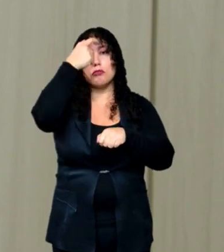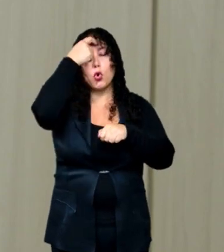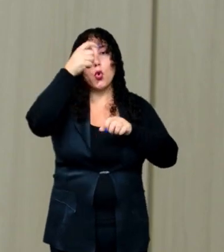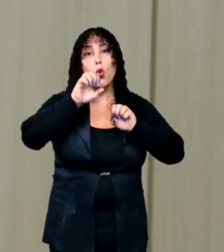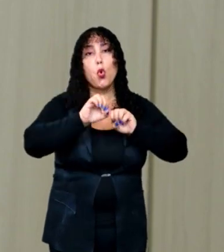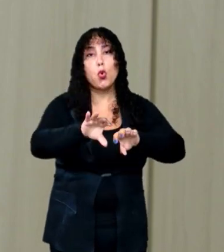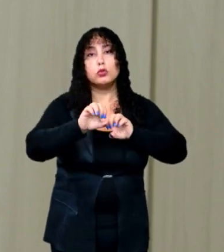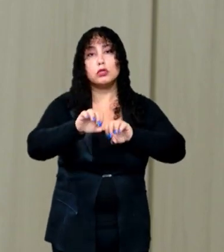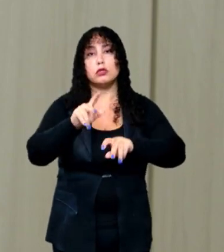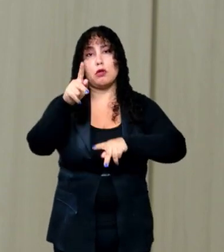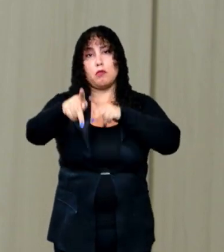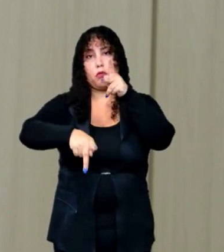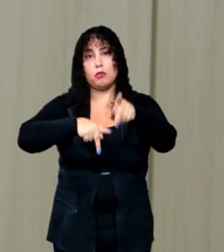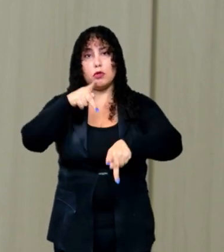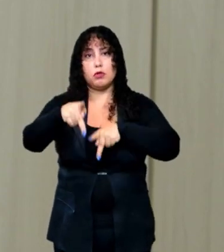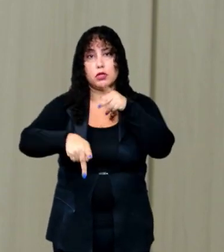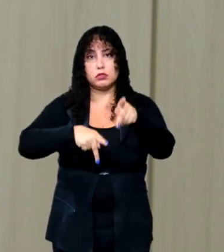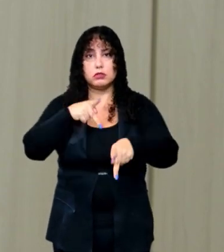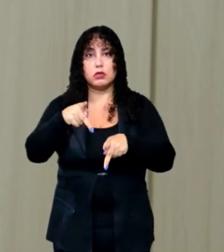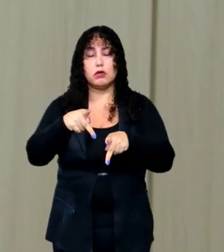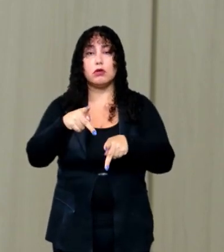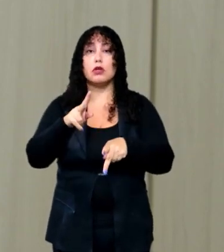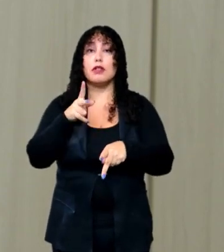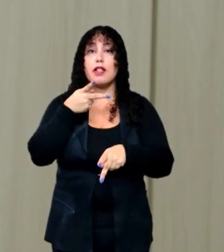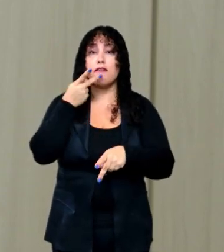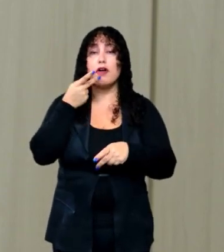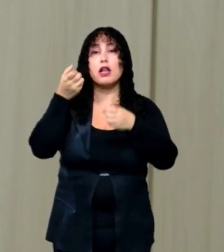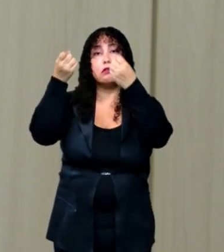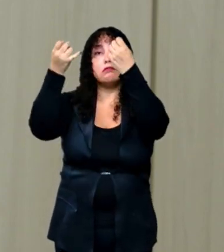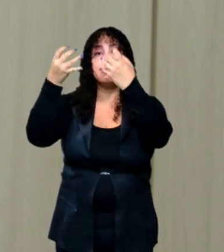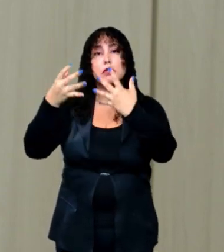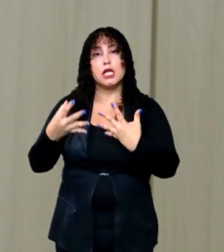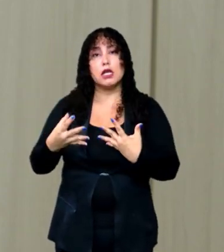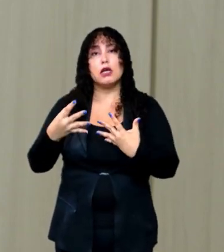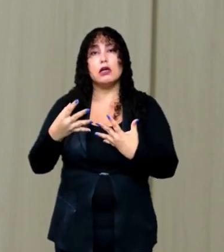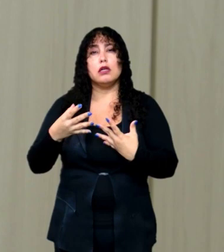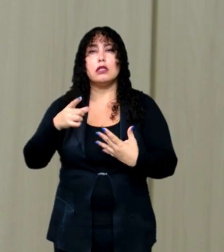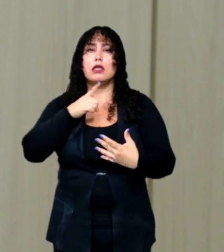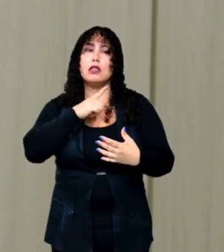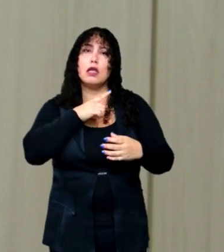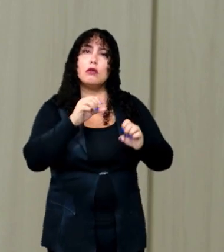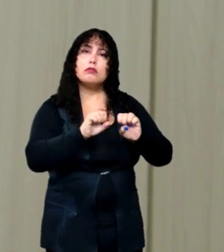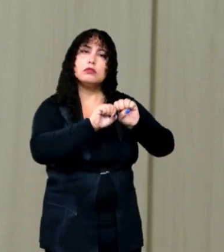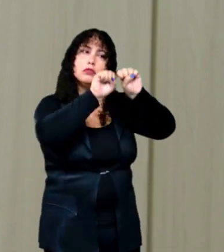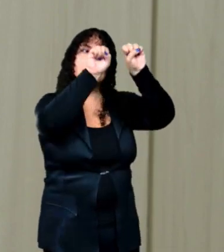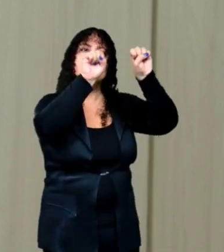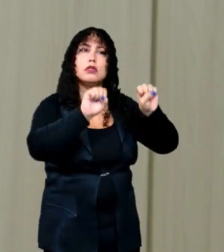dessa população, que aí é um pouco do que a gente estava falando, que quando a gente tem um sistema